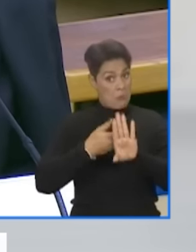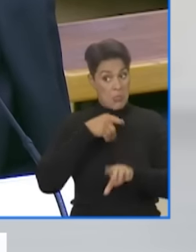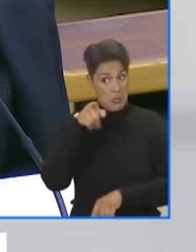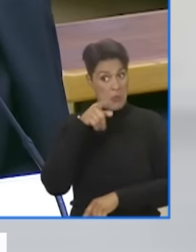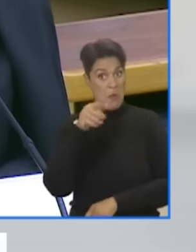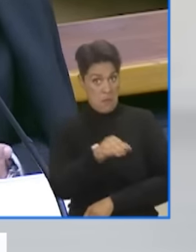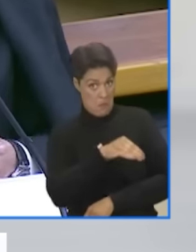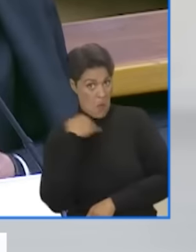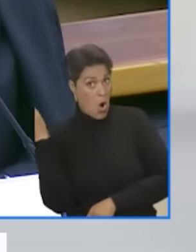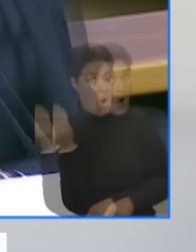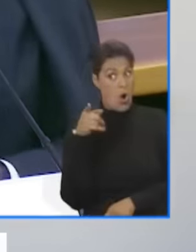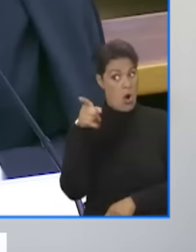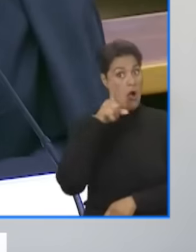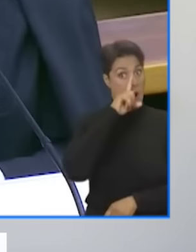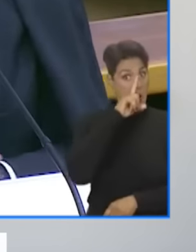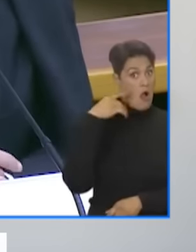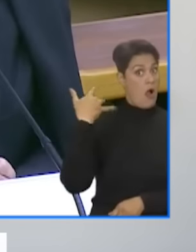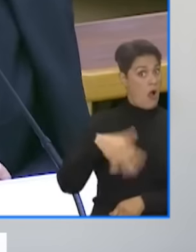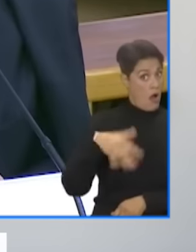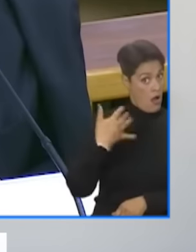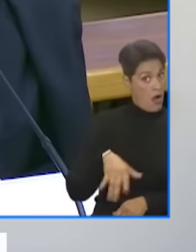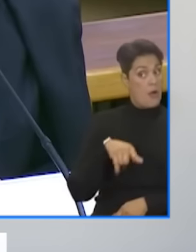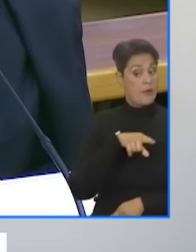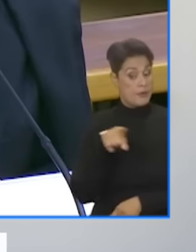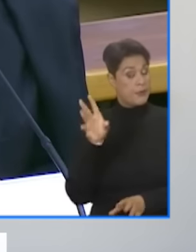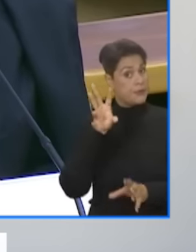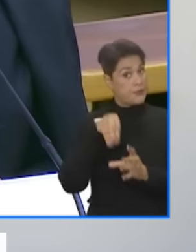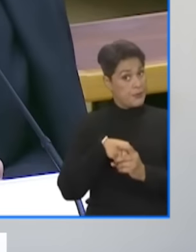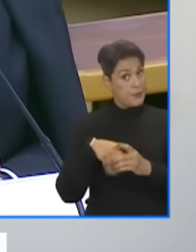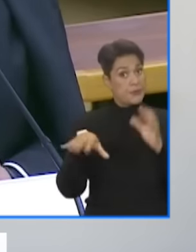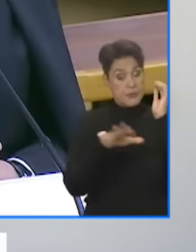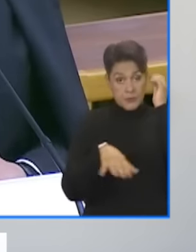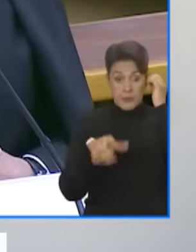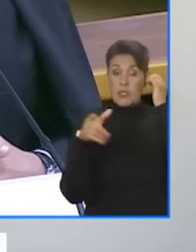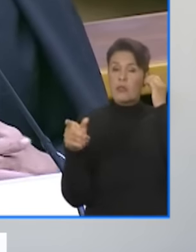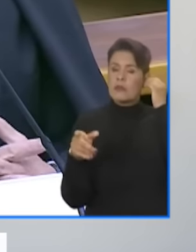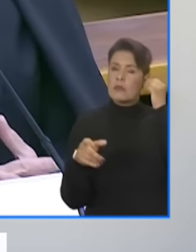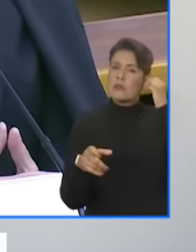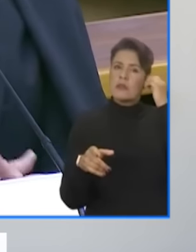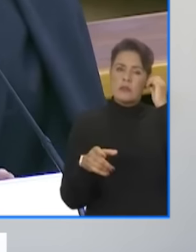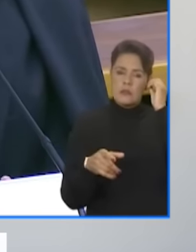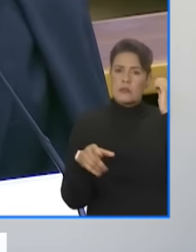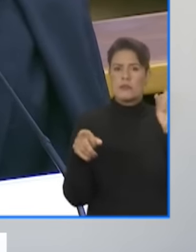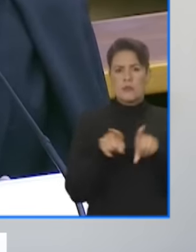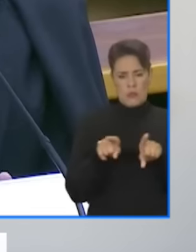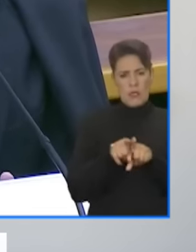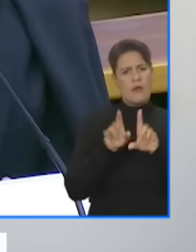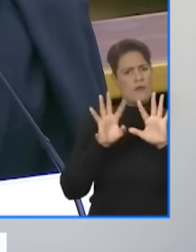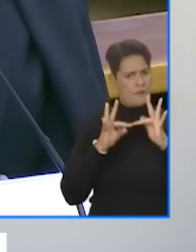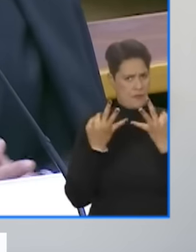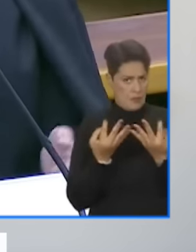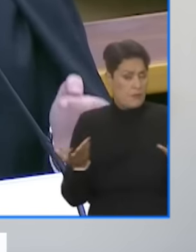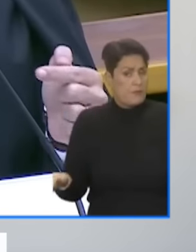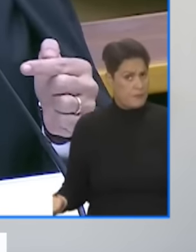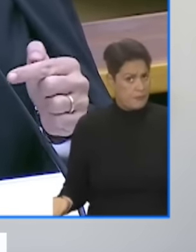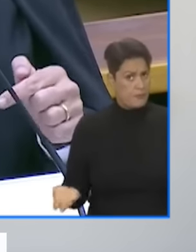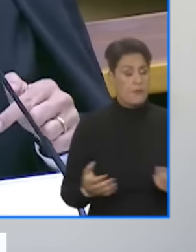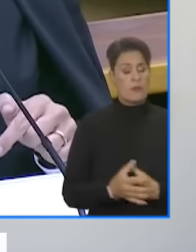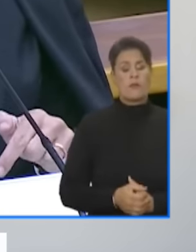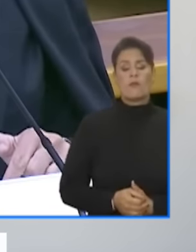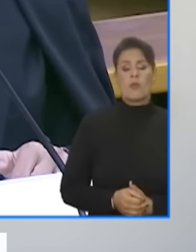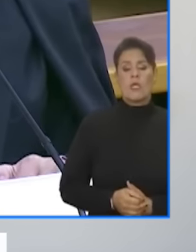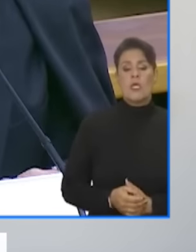ou de ministro do STF ou então de juiz federal causa ali acende um alerta aí para a população de maneira